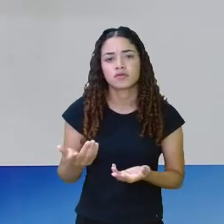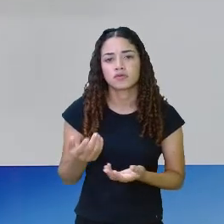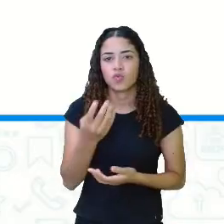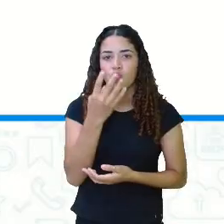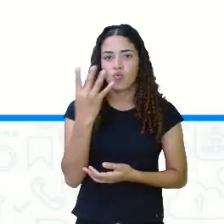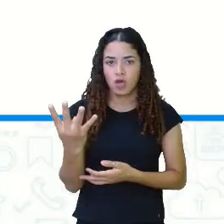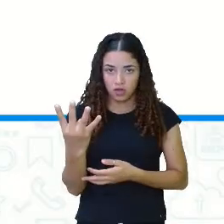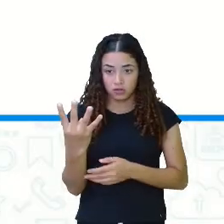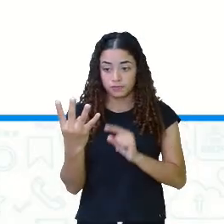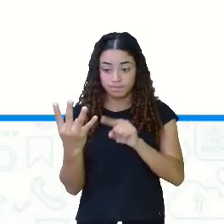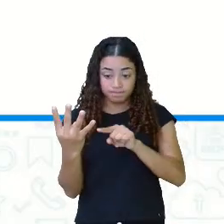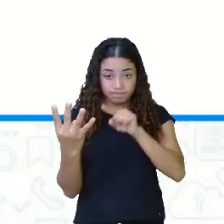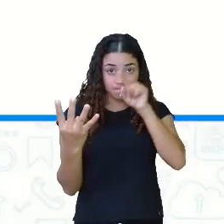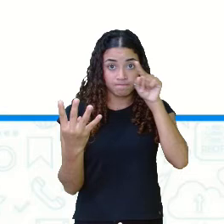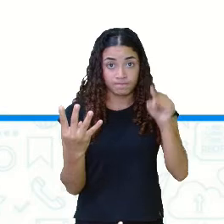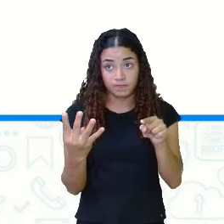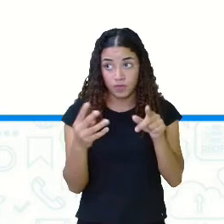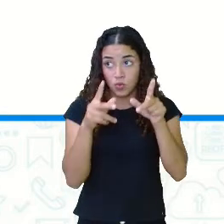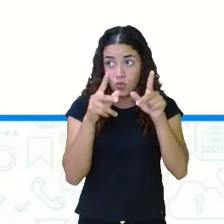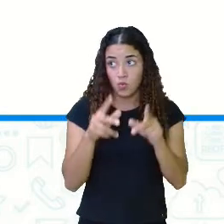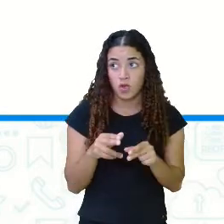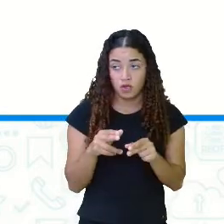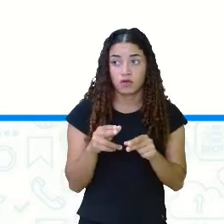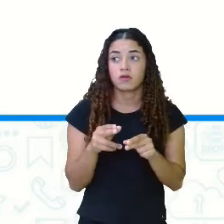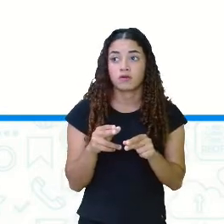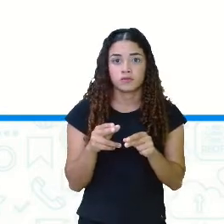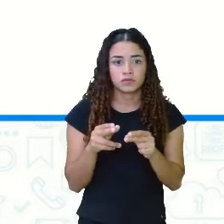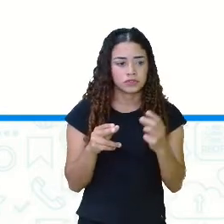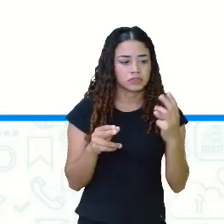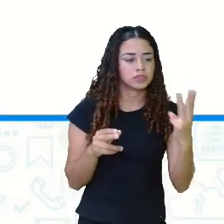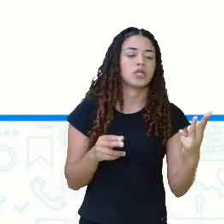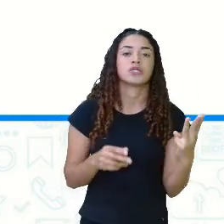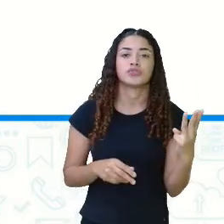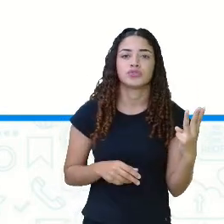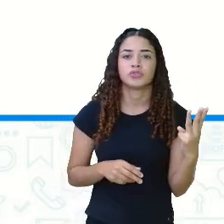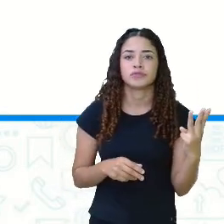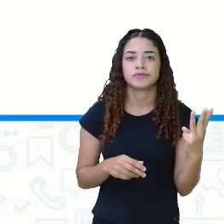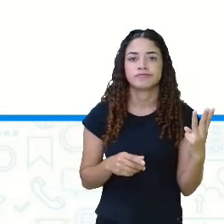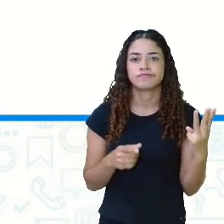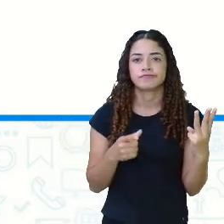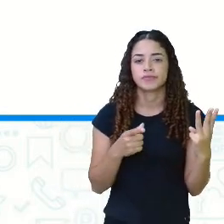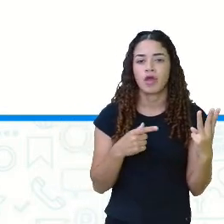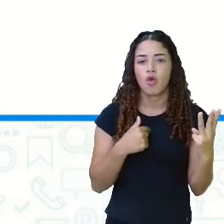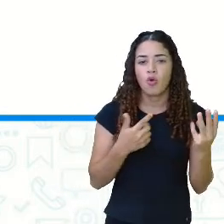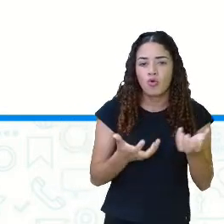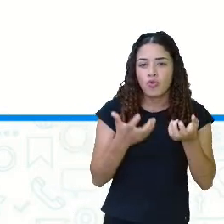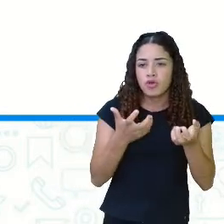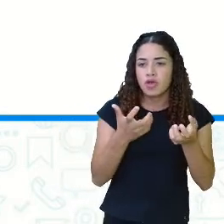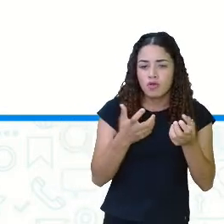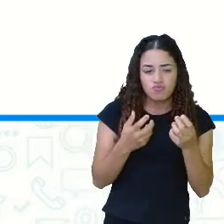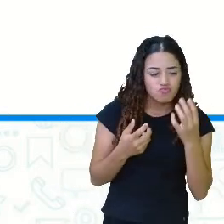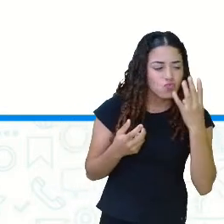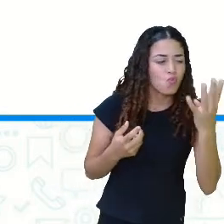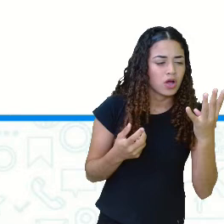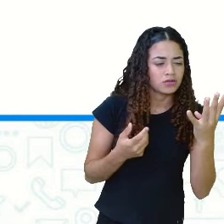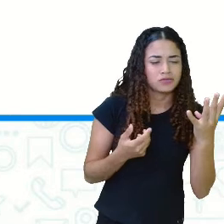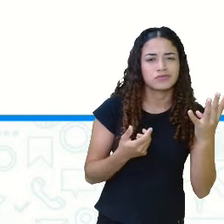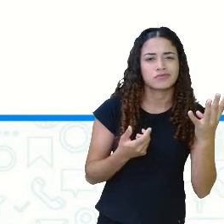Do outro lado, eu tenho um peso de 3. Quanto eu preciso para manter a minha